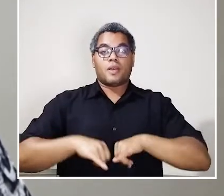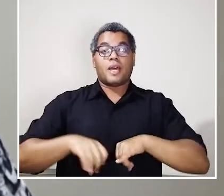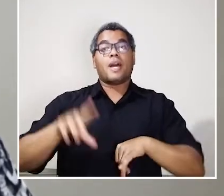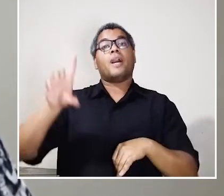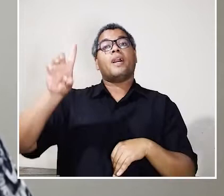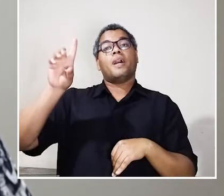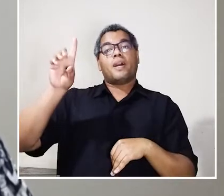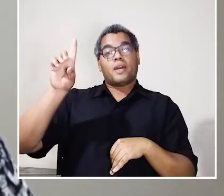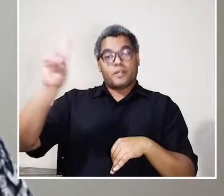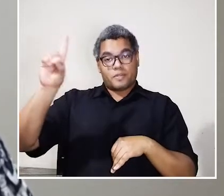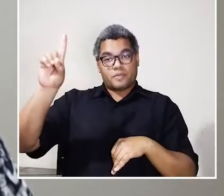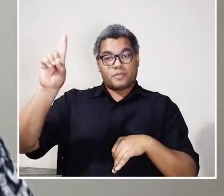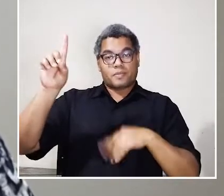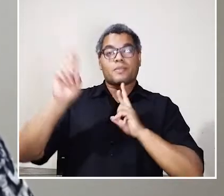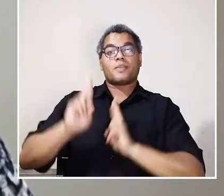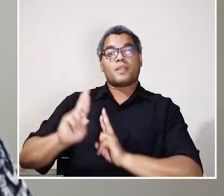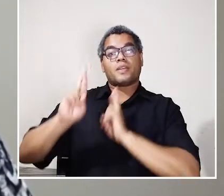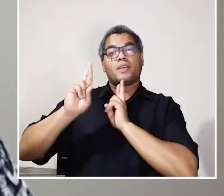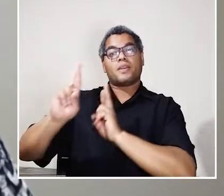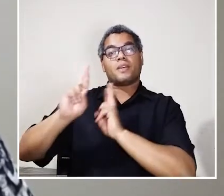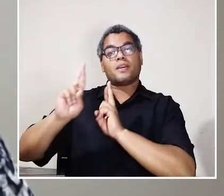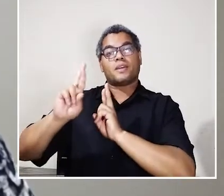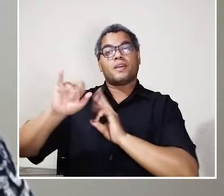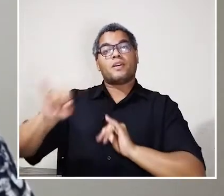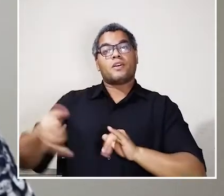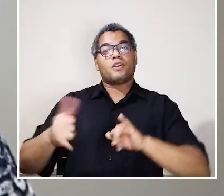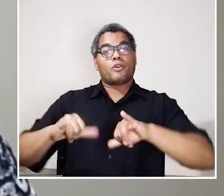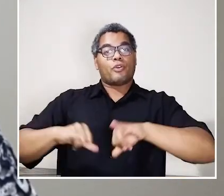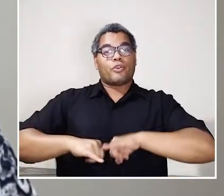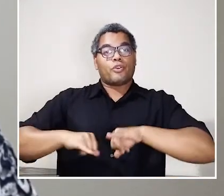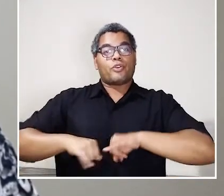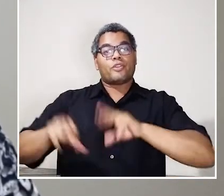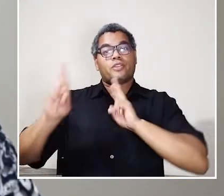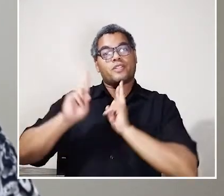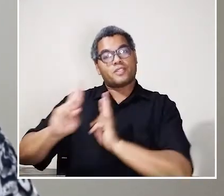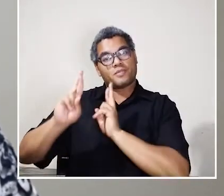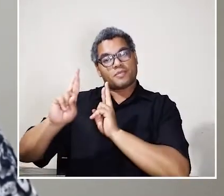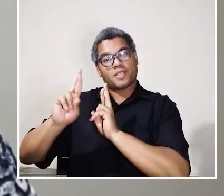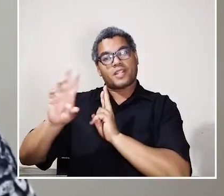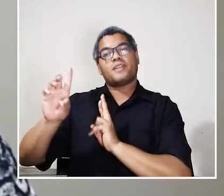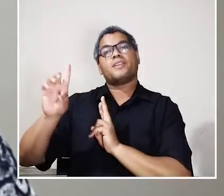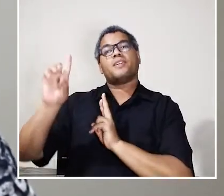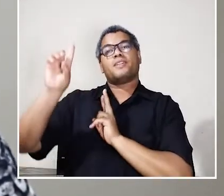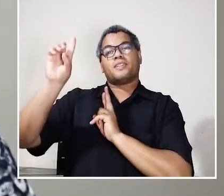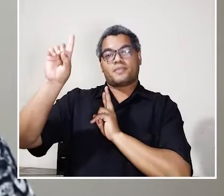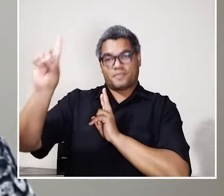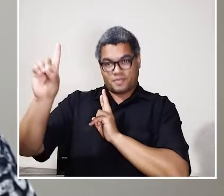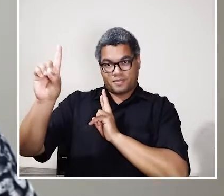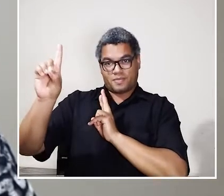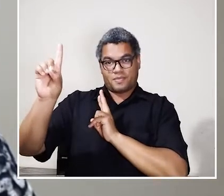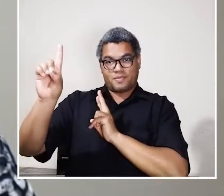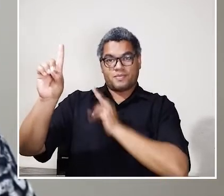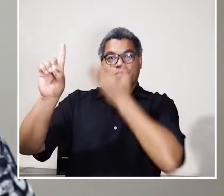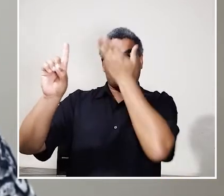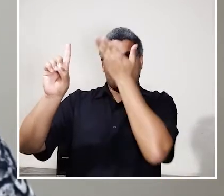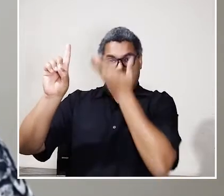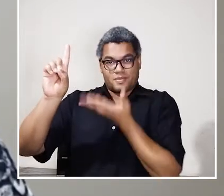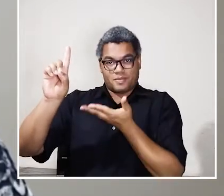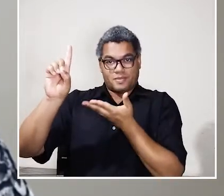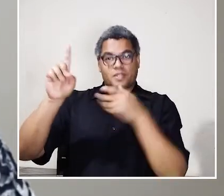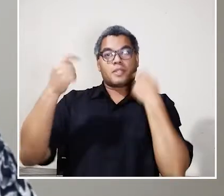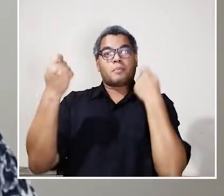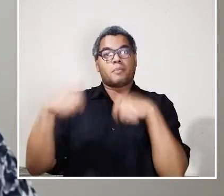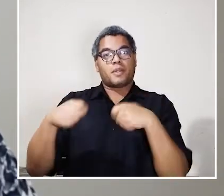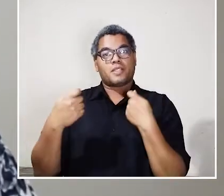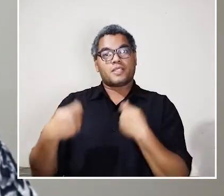com alguém maior e além de si mesmo. E é com este Deus que nós temos